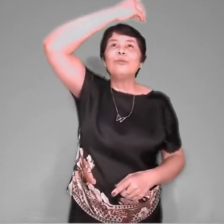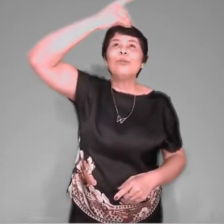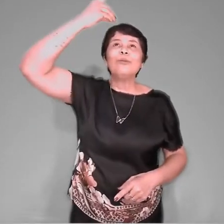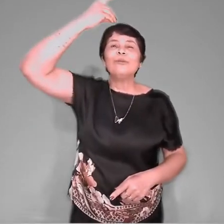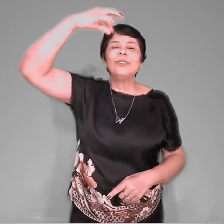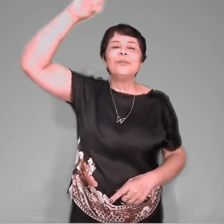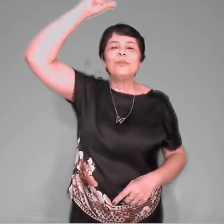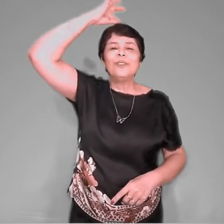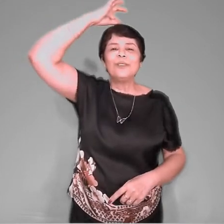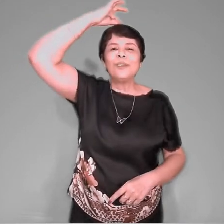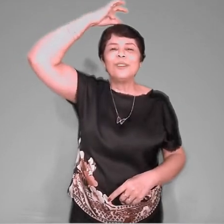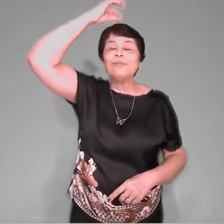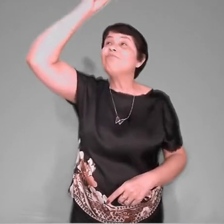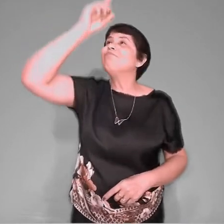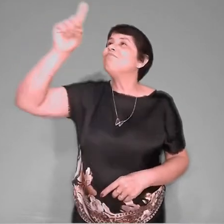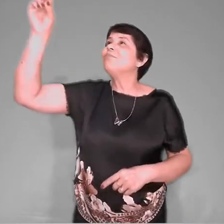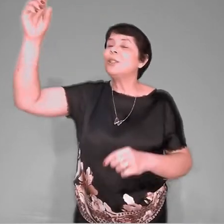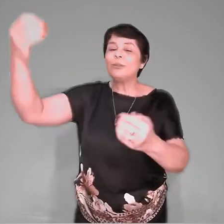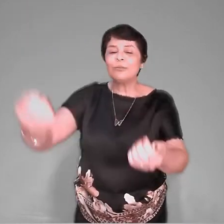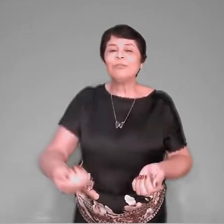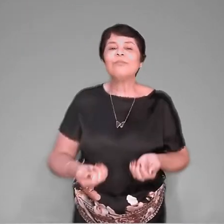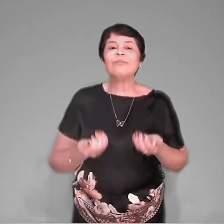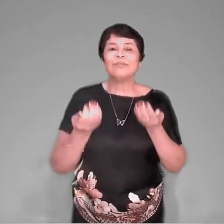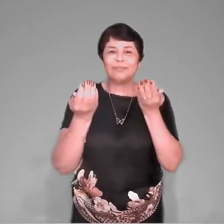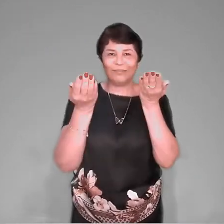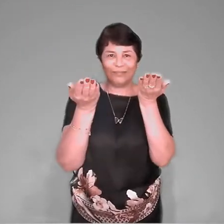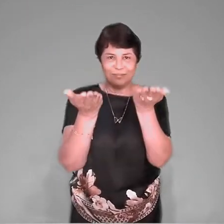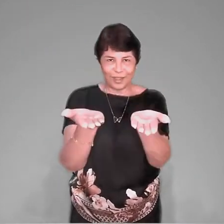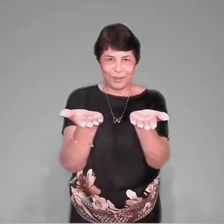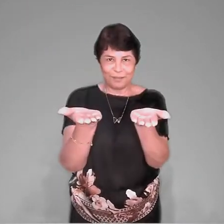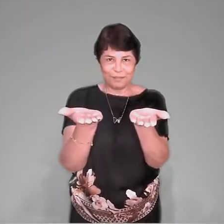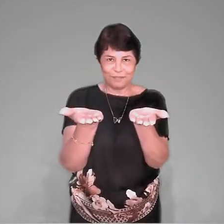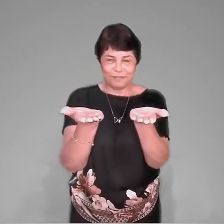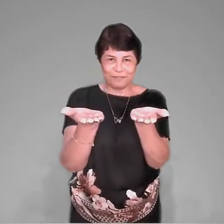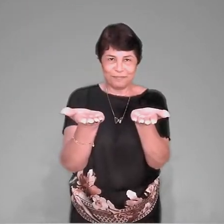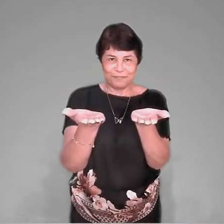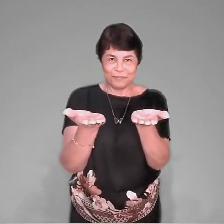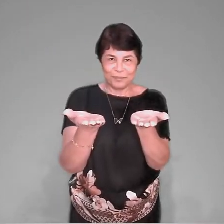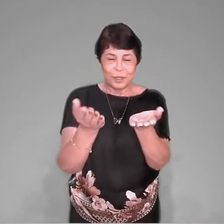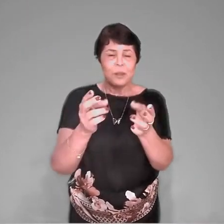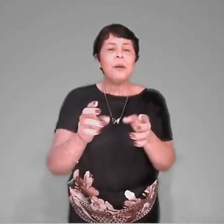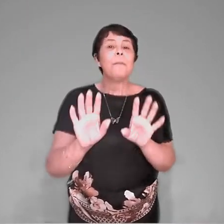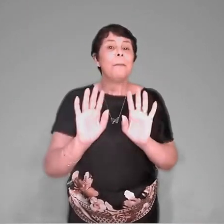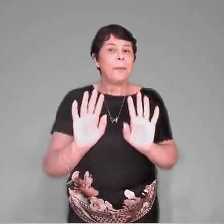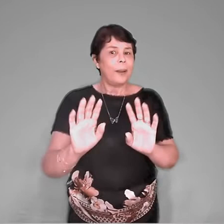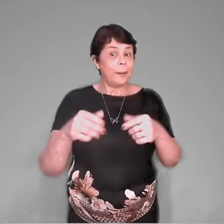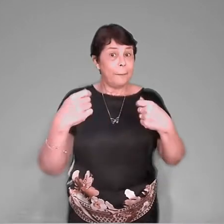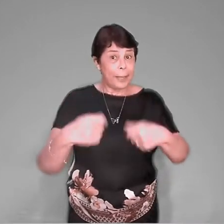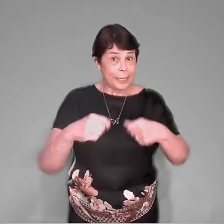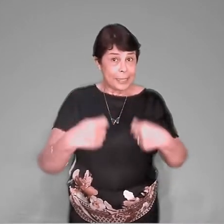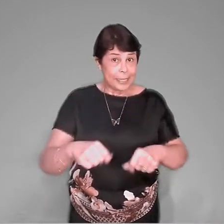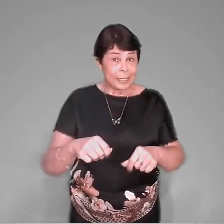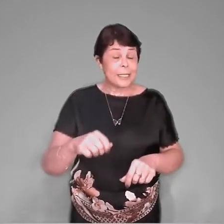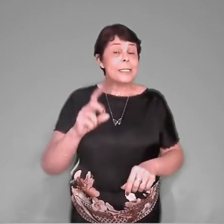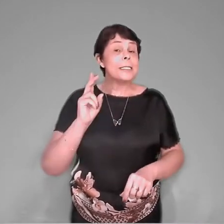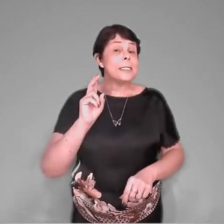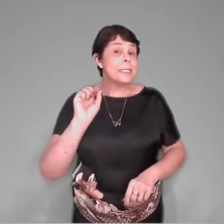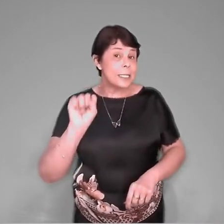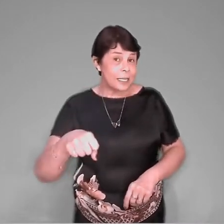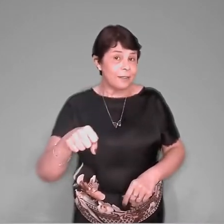espirituais. Por isso que Paulo diz assim, no qual todo edifício bem ajustado. Ou seja, cada